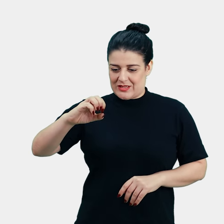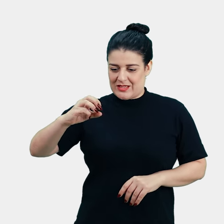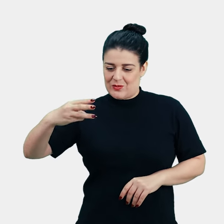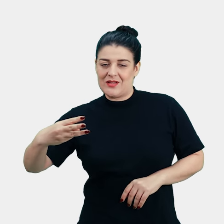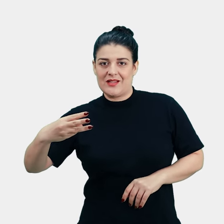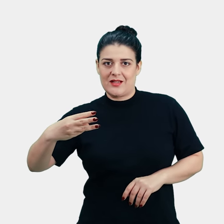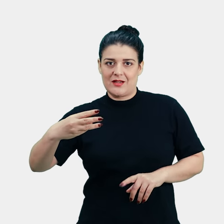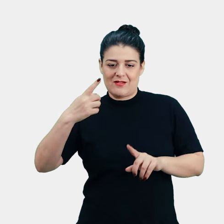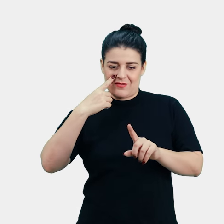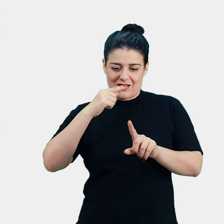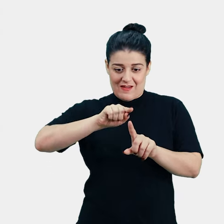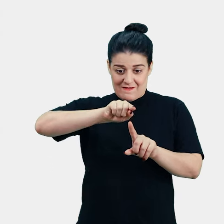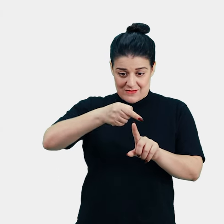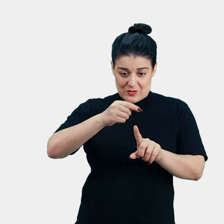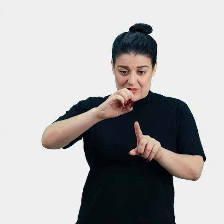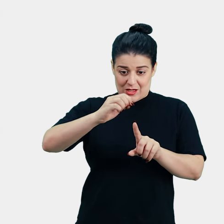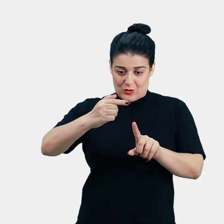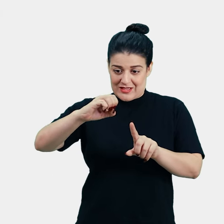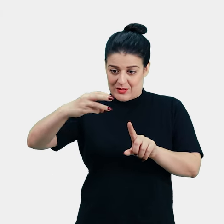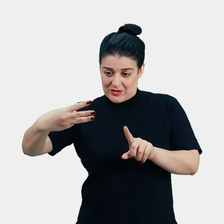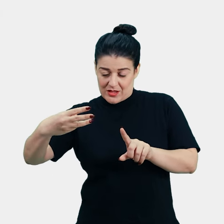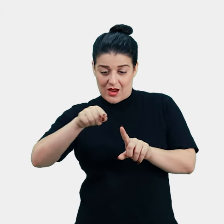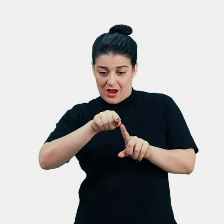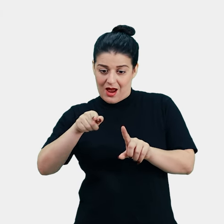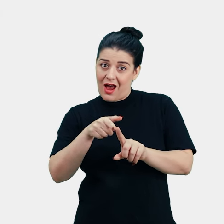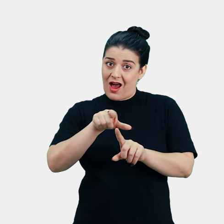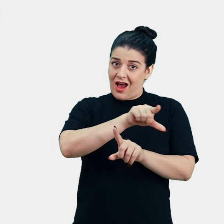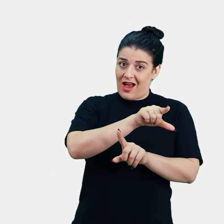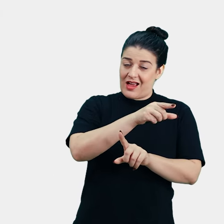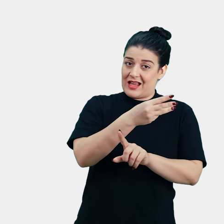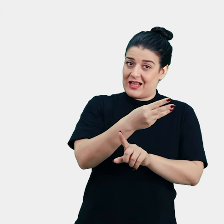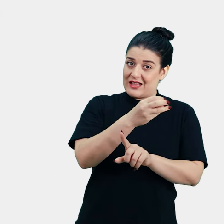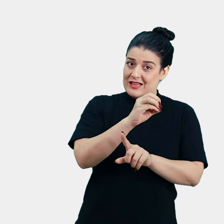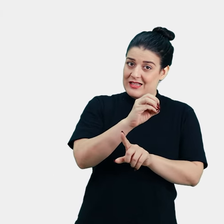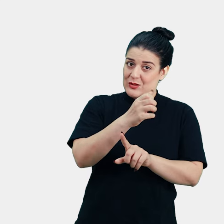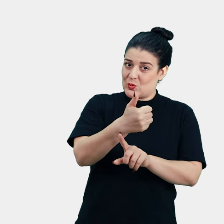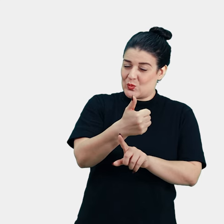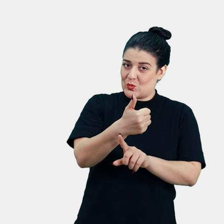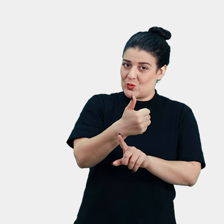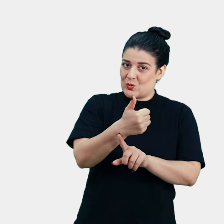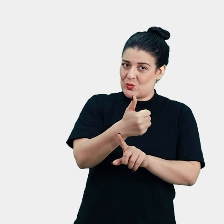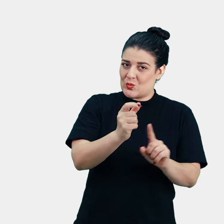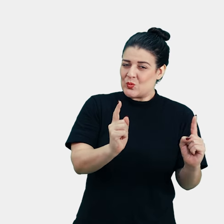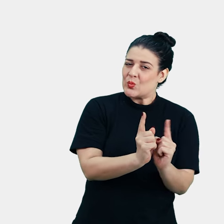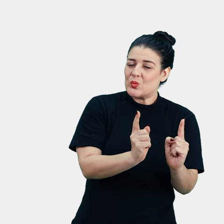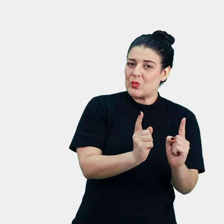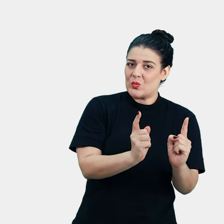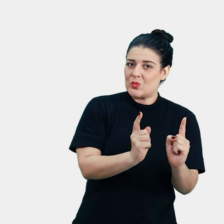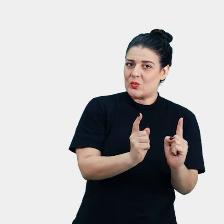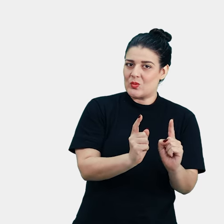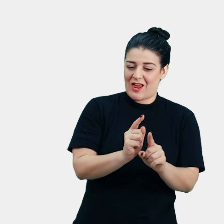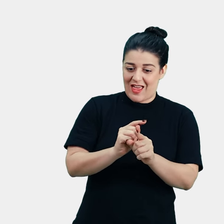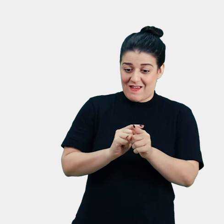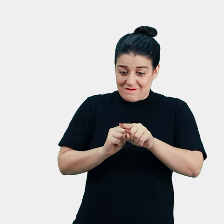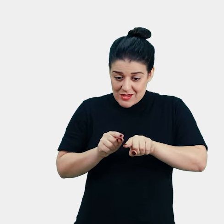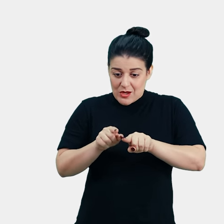301,0203. Tá vendo a diferença? Antes, eu mencionei para vocês que eu estou enxergando uma massa 301. Agora